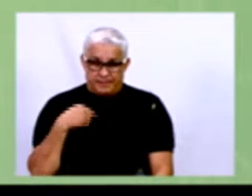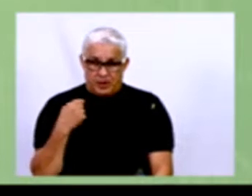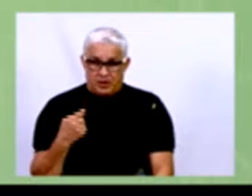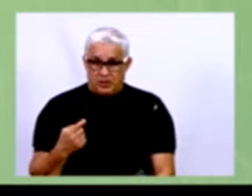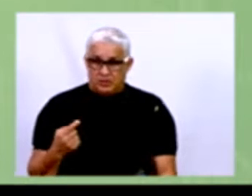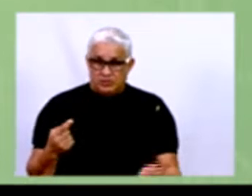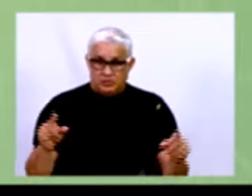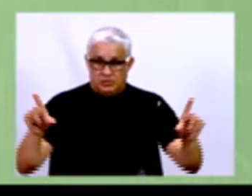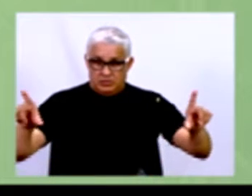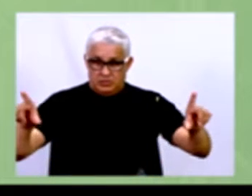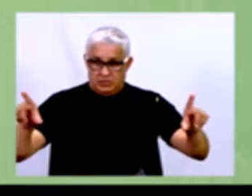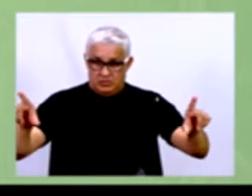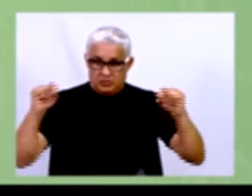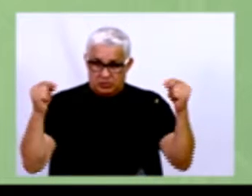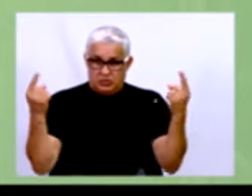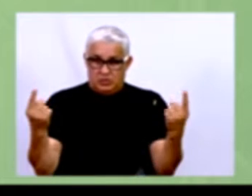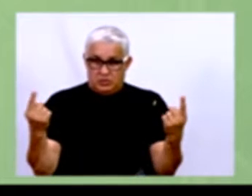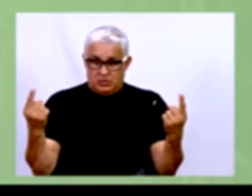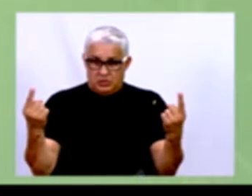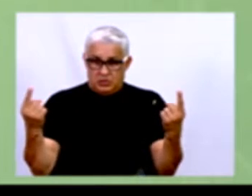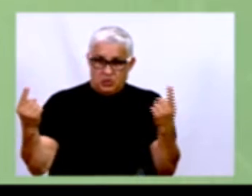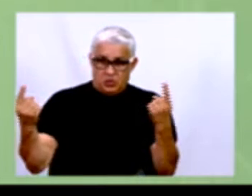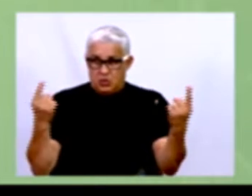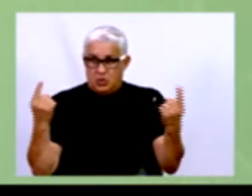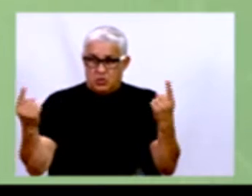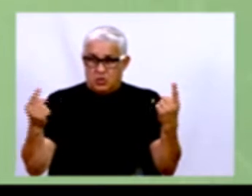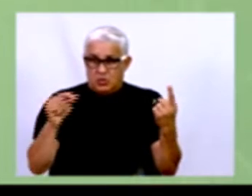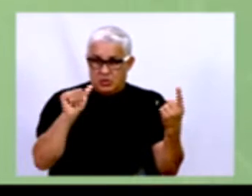autores clássicos, embora tenham outros clássicos, como, por